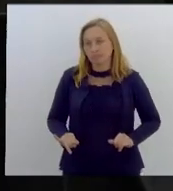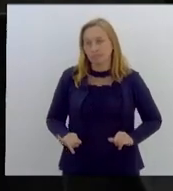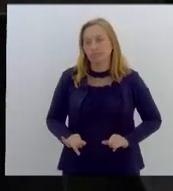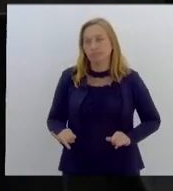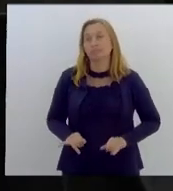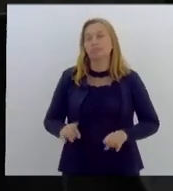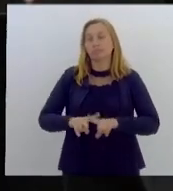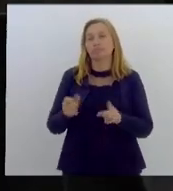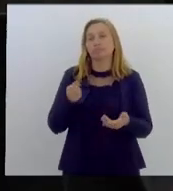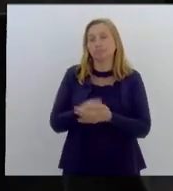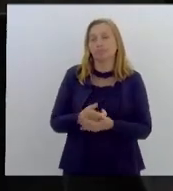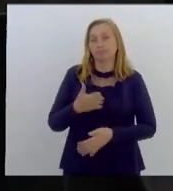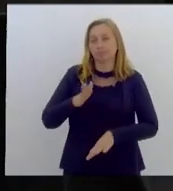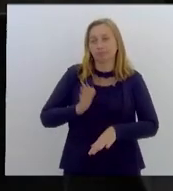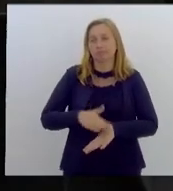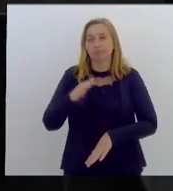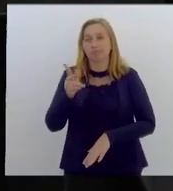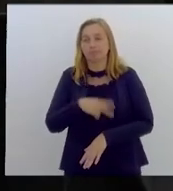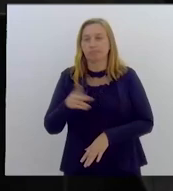Estados muito mais pobres,